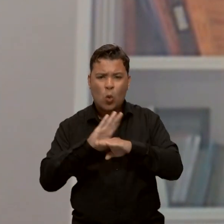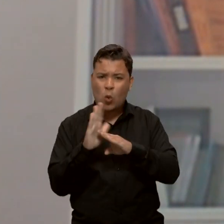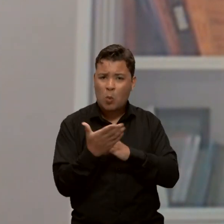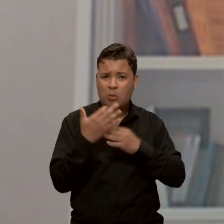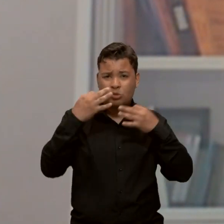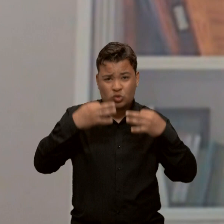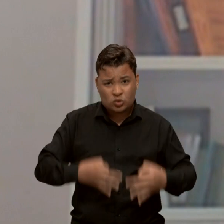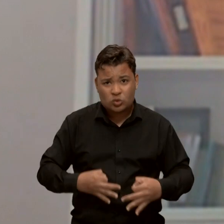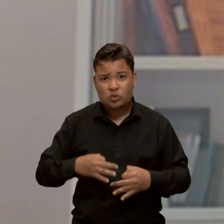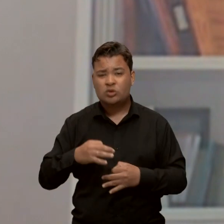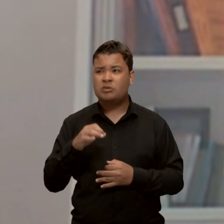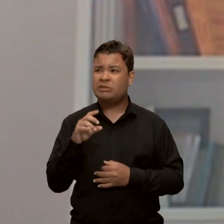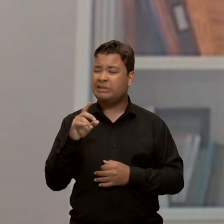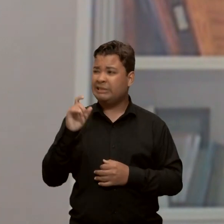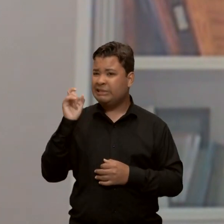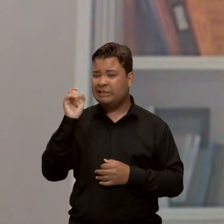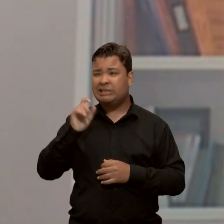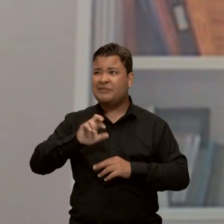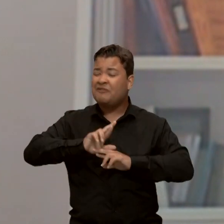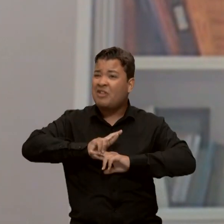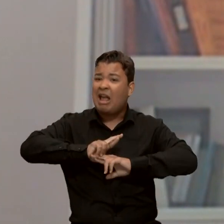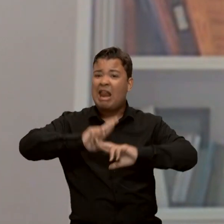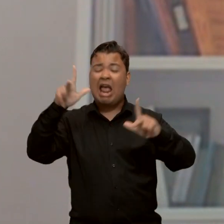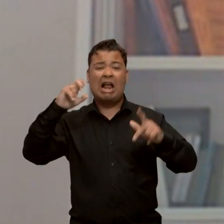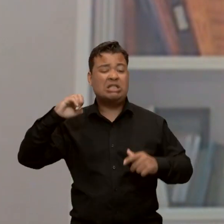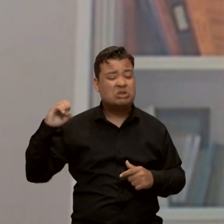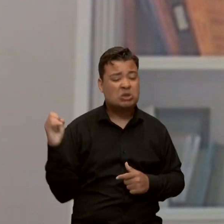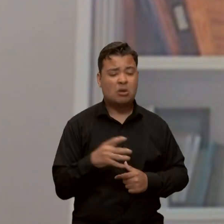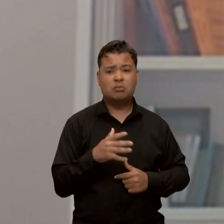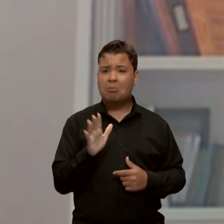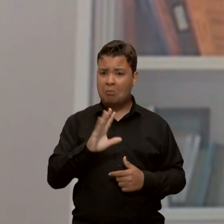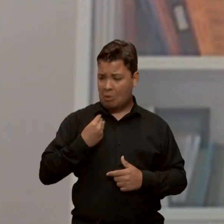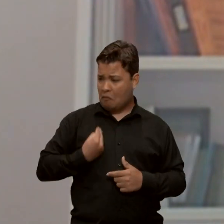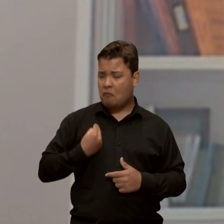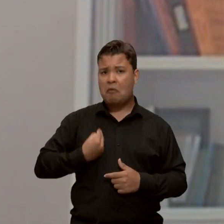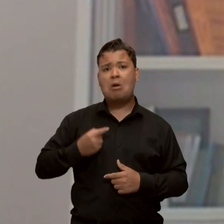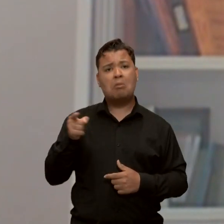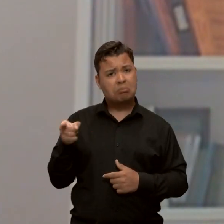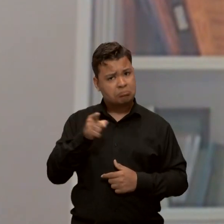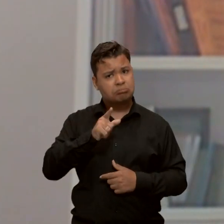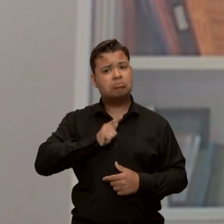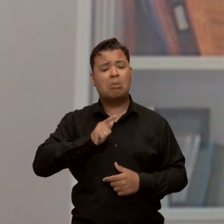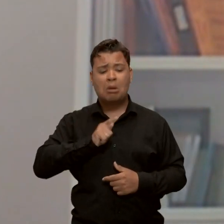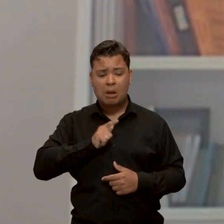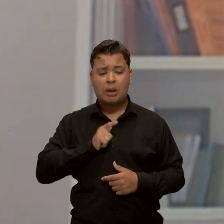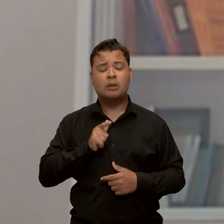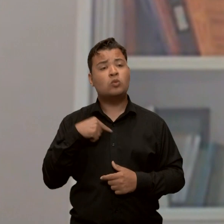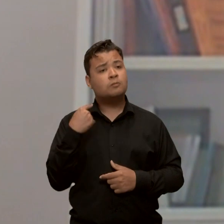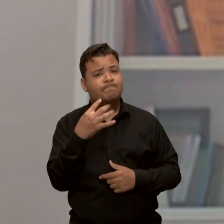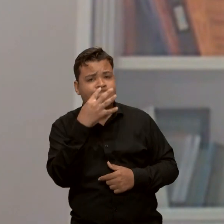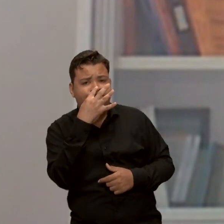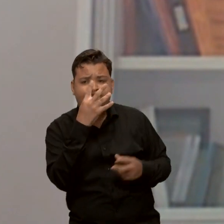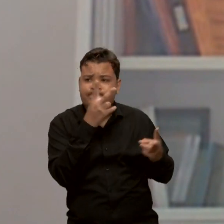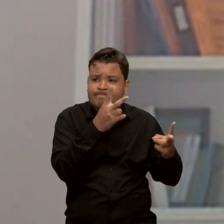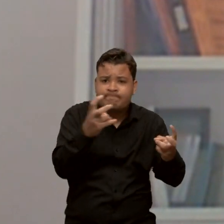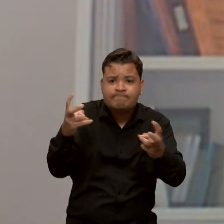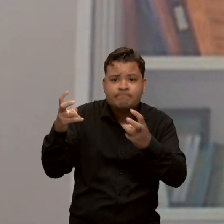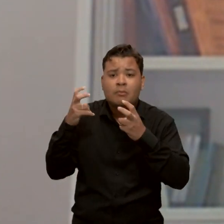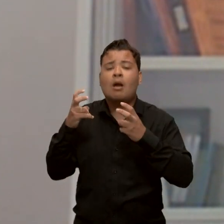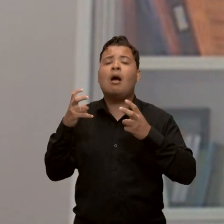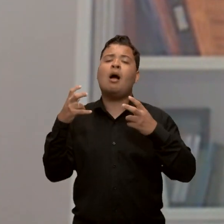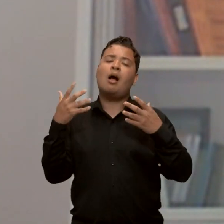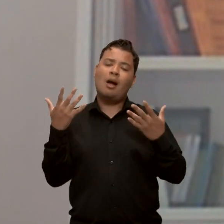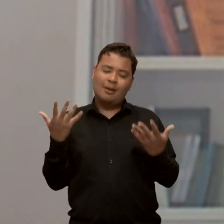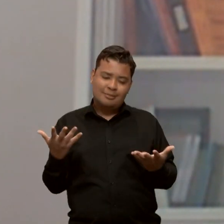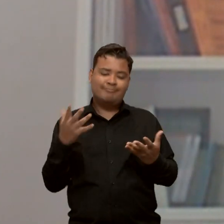ela está no nosso dia a dia, a gente tem que estar atento para observar, e a gente vai descobrir a economia solidária em diversos